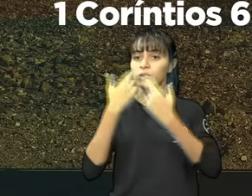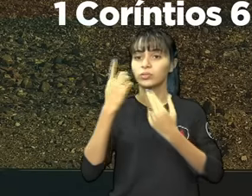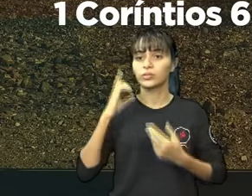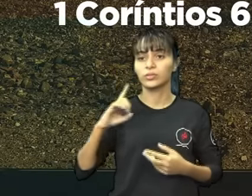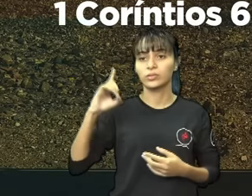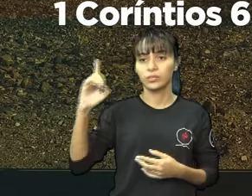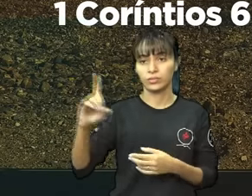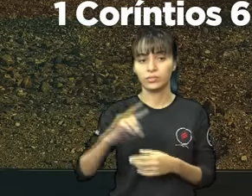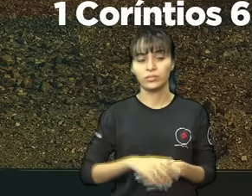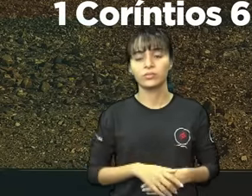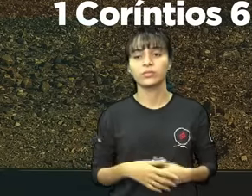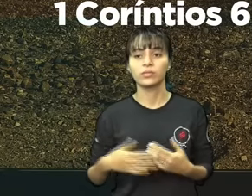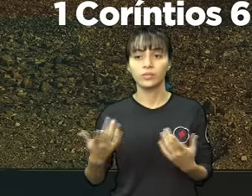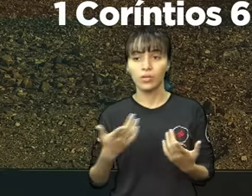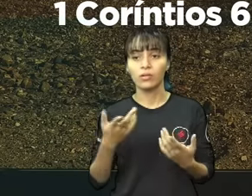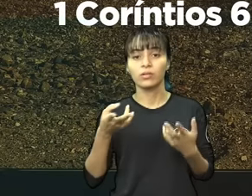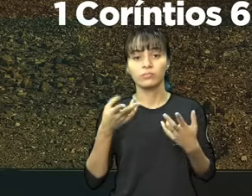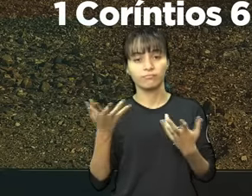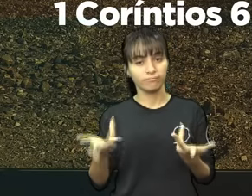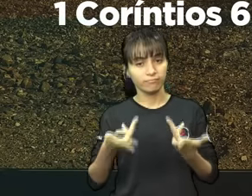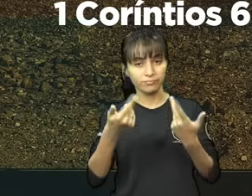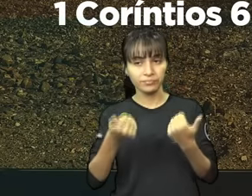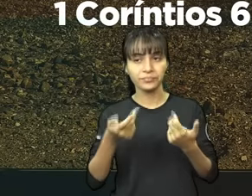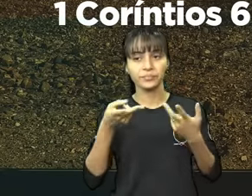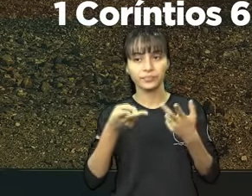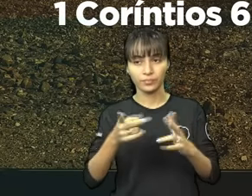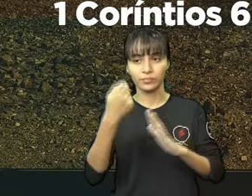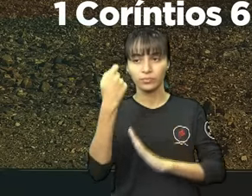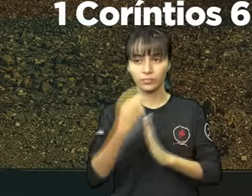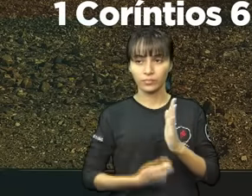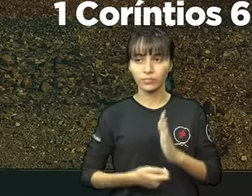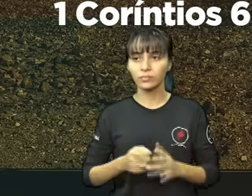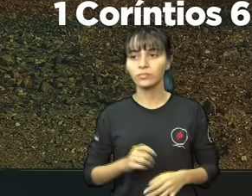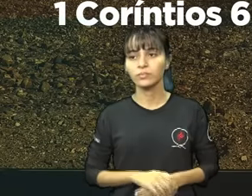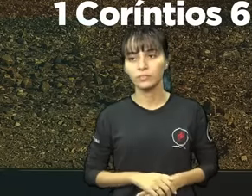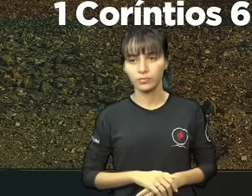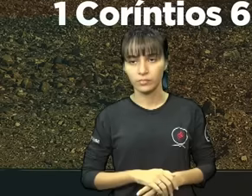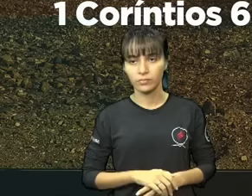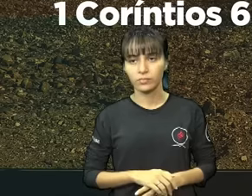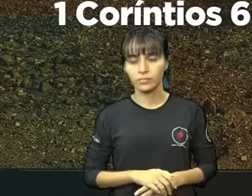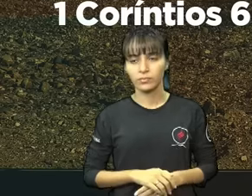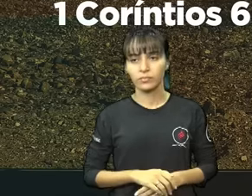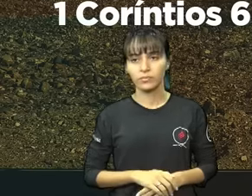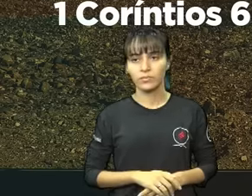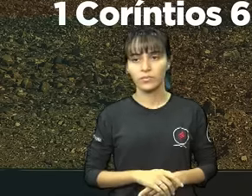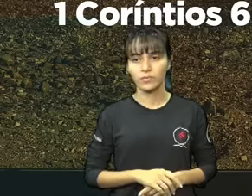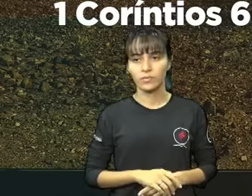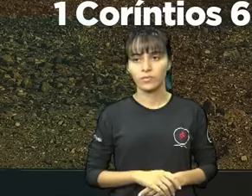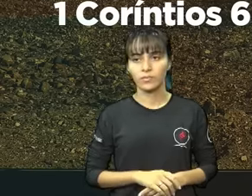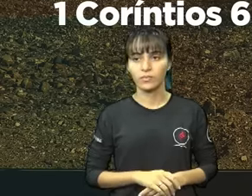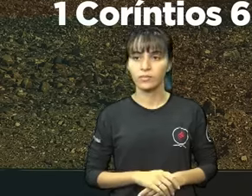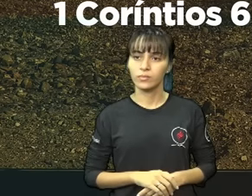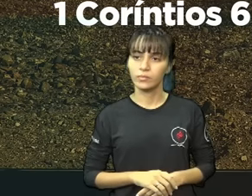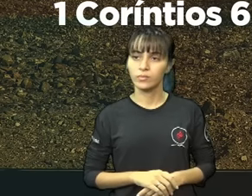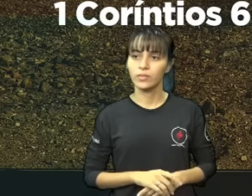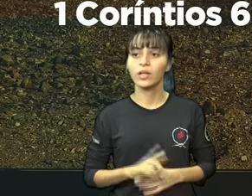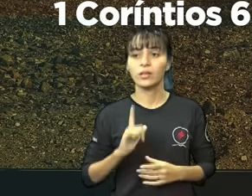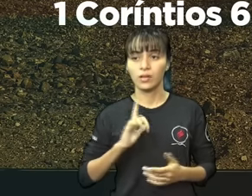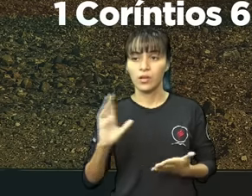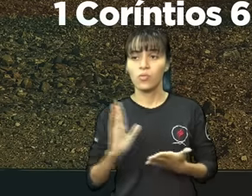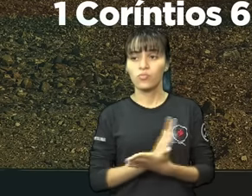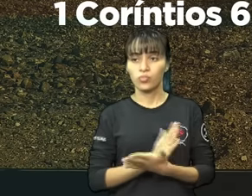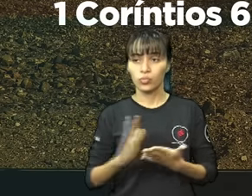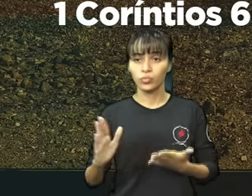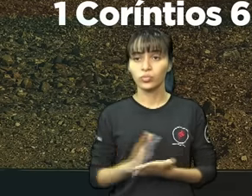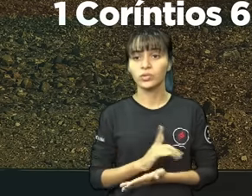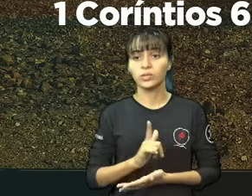agora você que é incrível a continuação do texto O que é o que alguém o que alguns têm sido